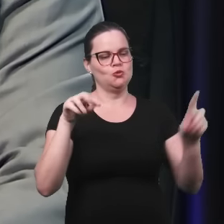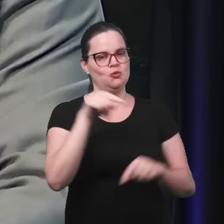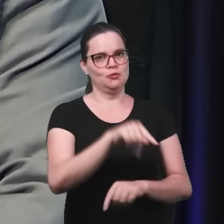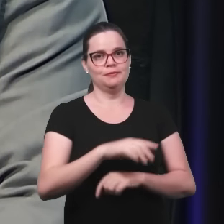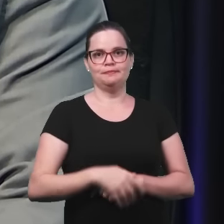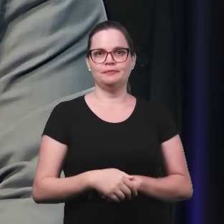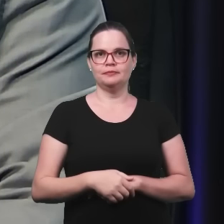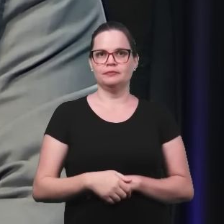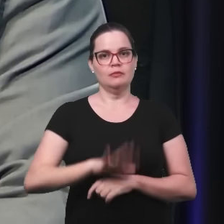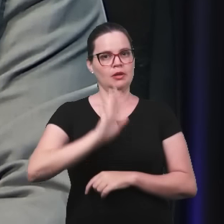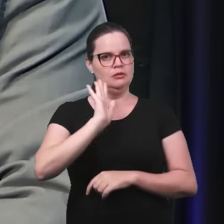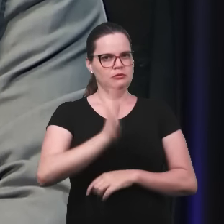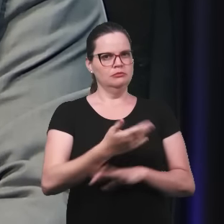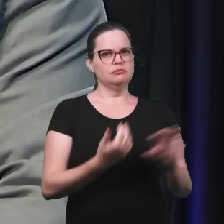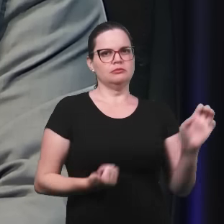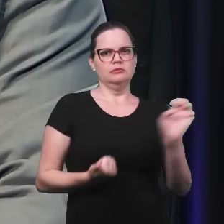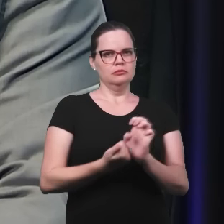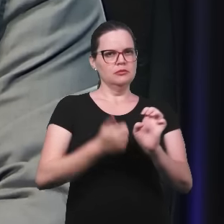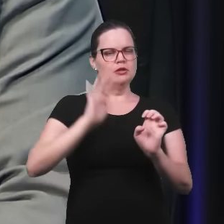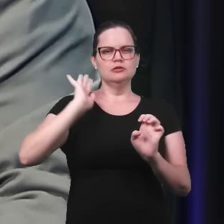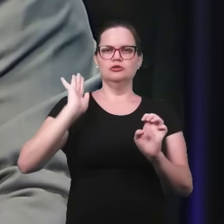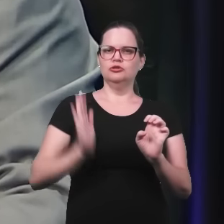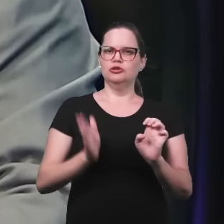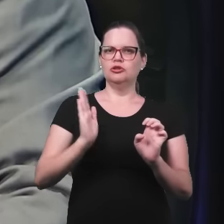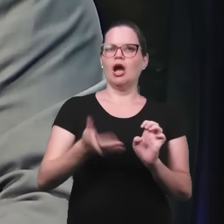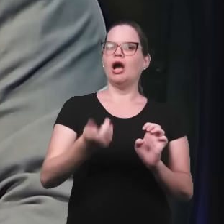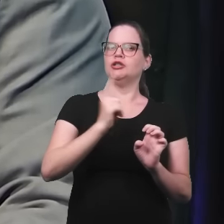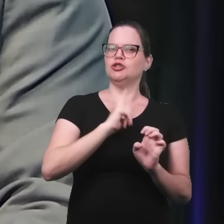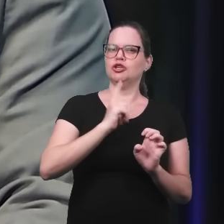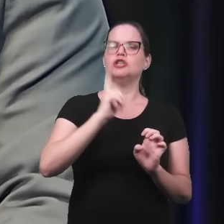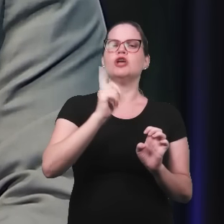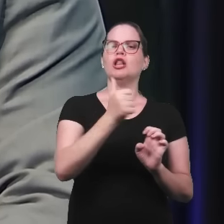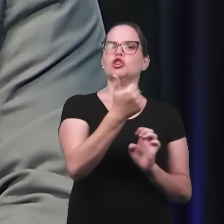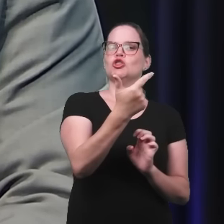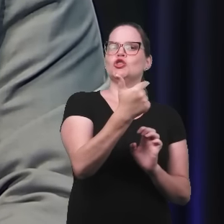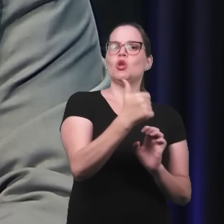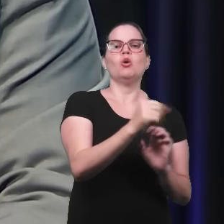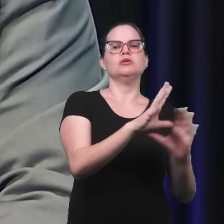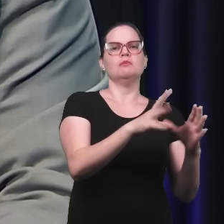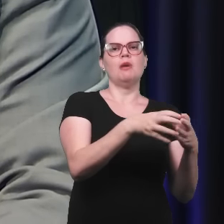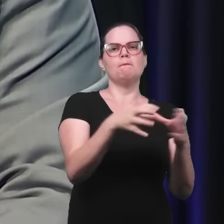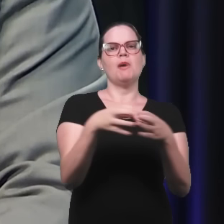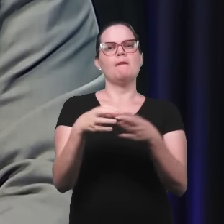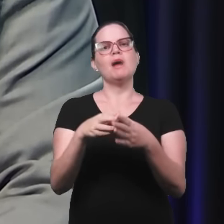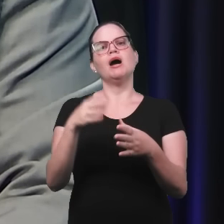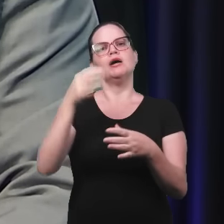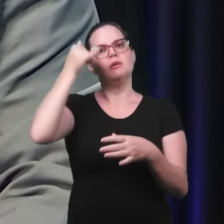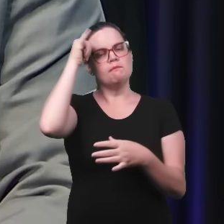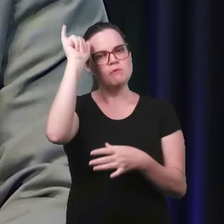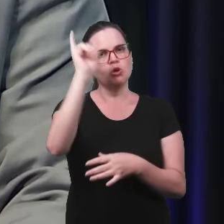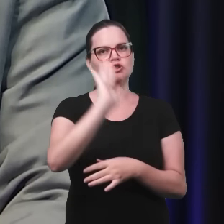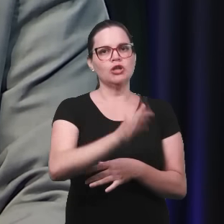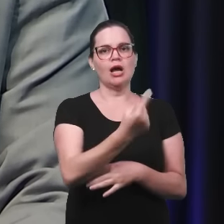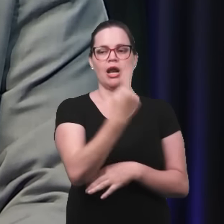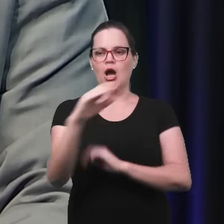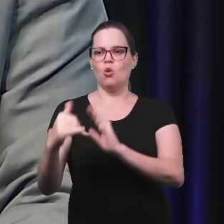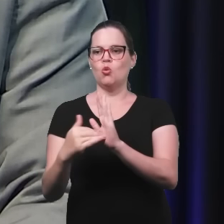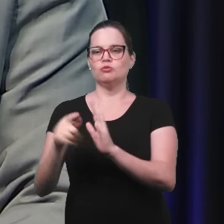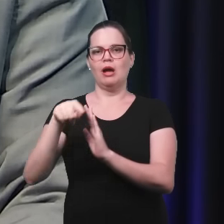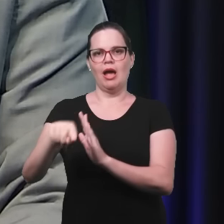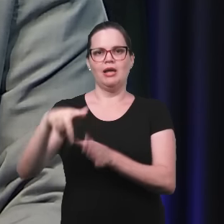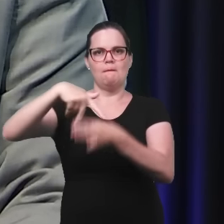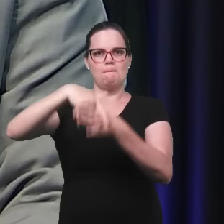já tinha lavrado já com todas as juntas, né? Já estava na 12ª. Mas foi naquele